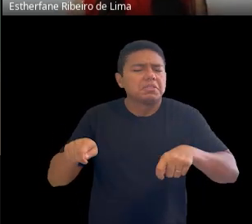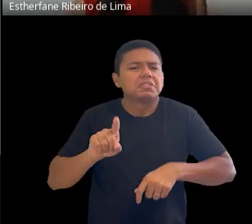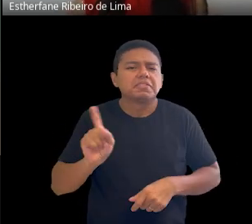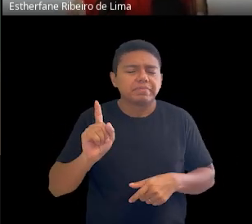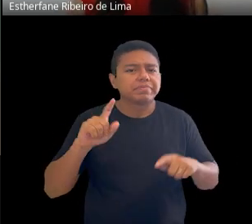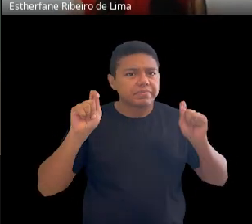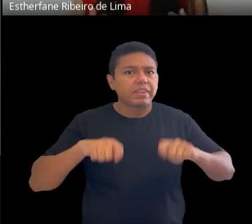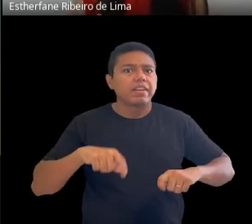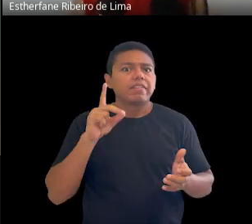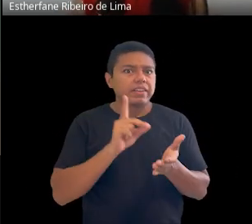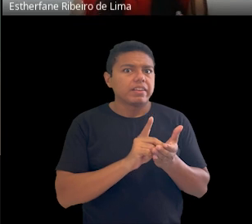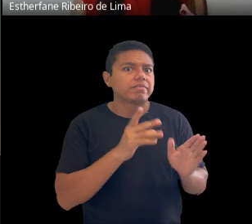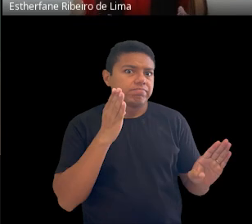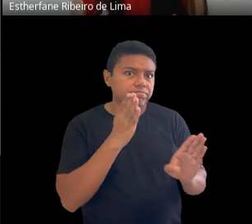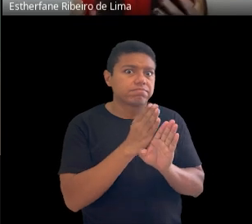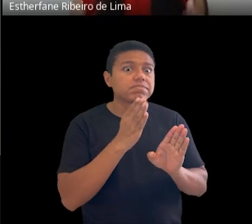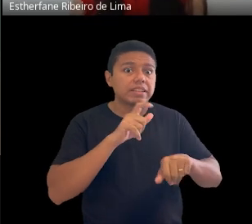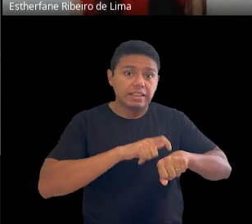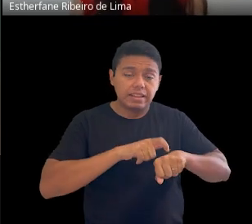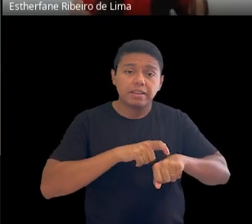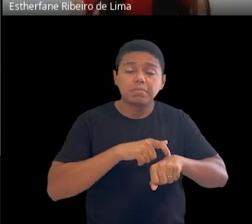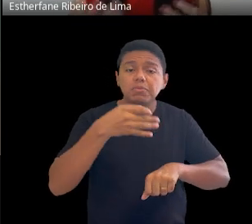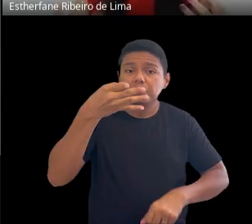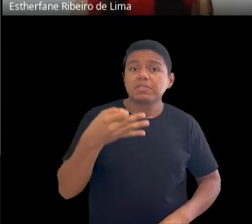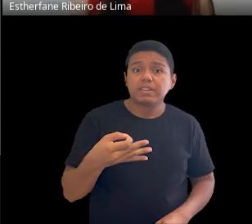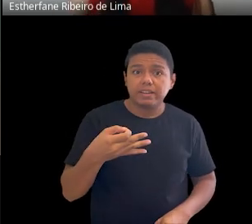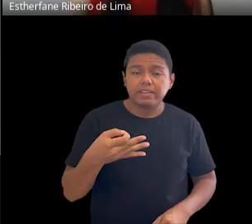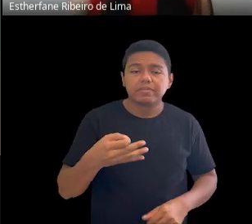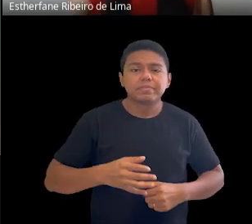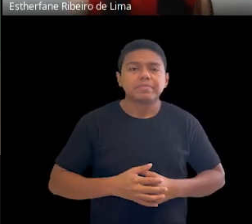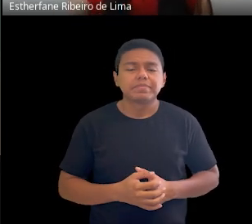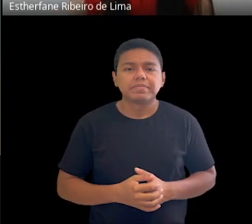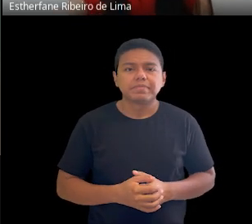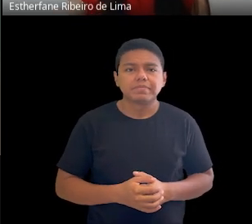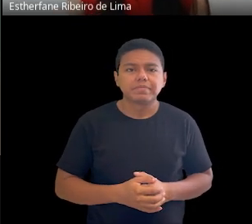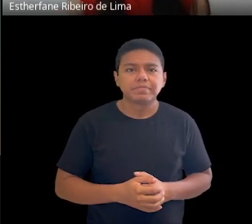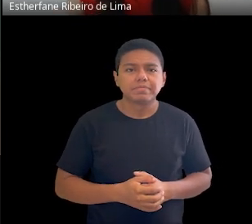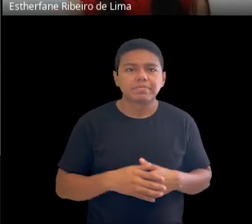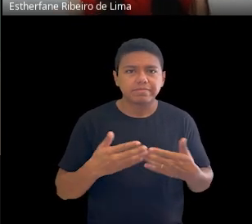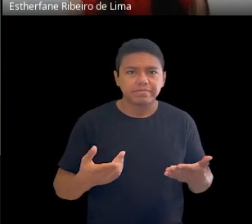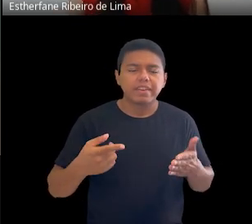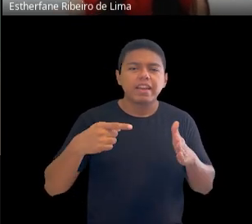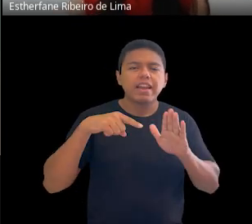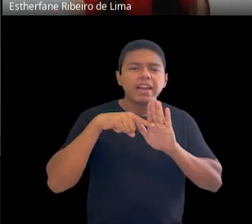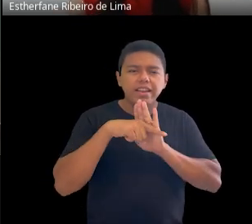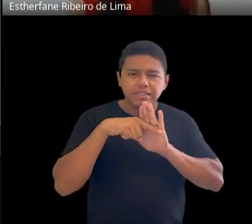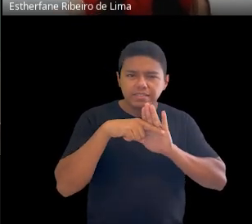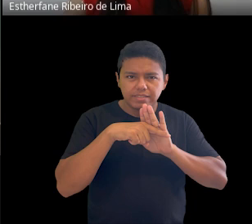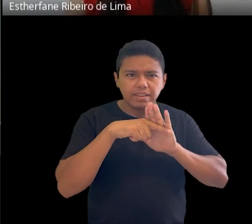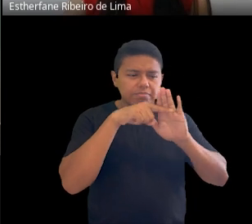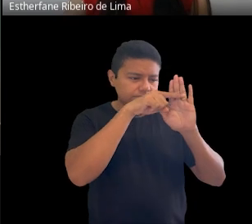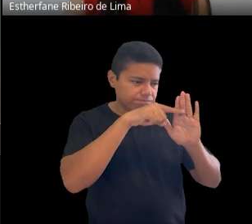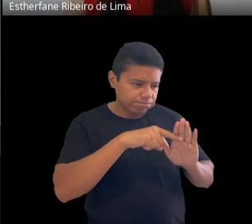que você pode realmente diagnosticar em tempo oportuno essa paciente. Nos exames